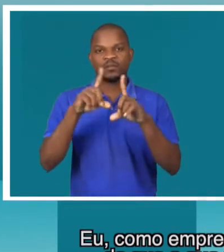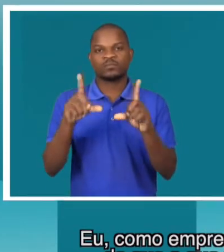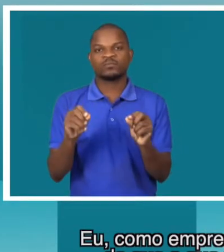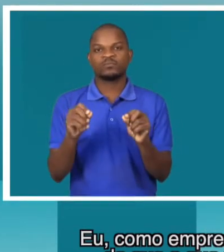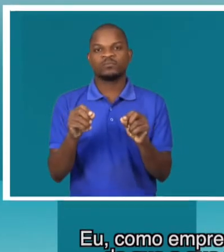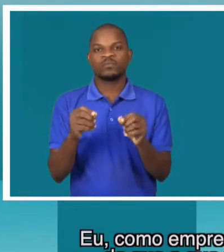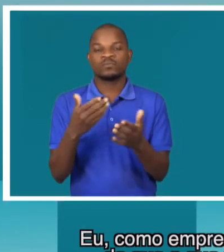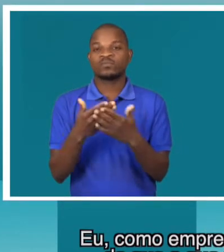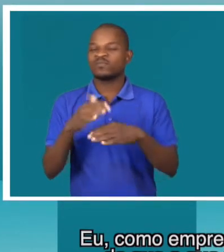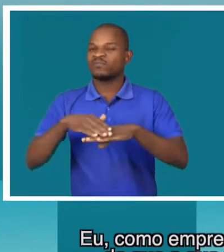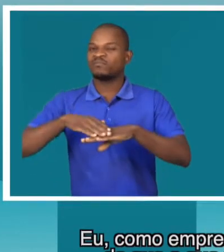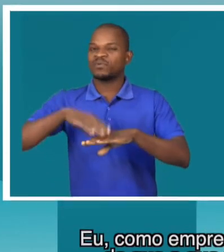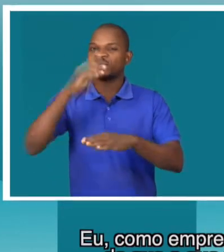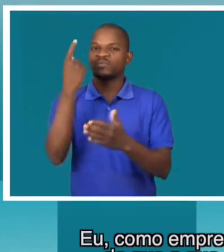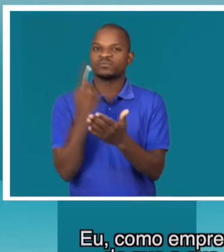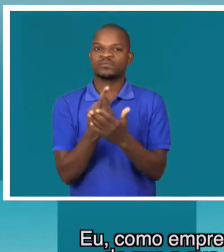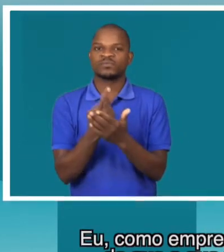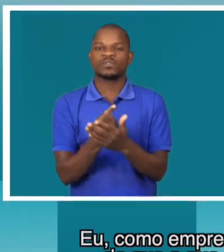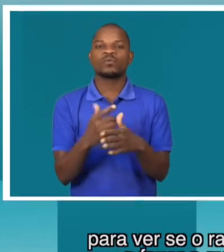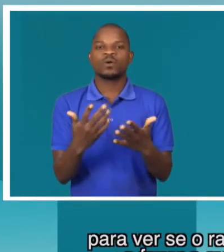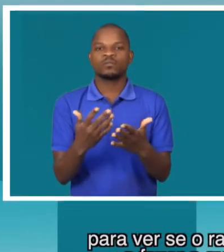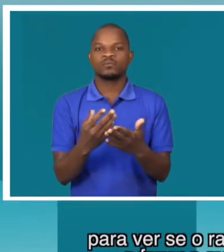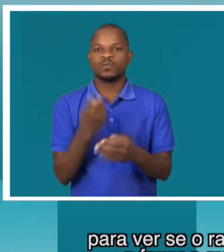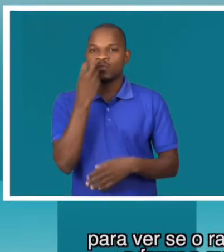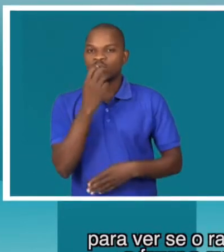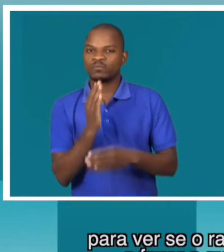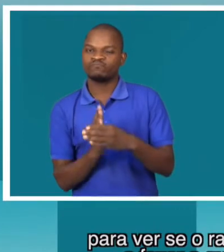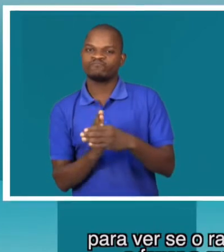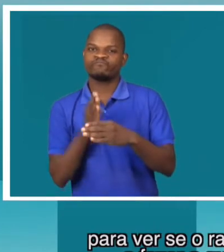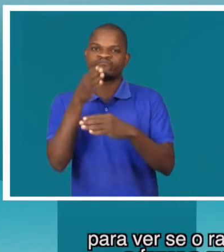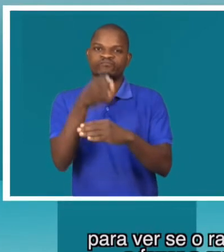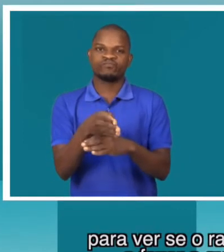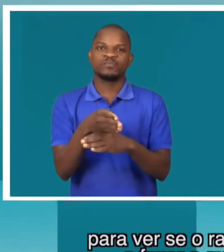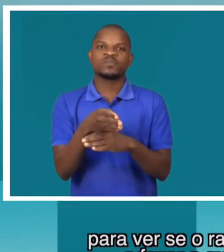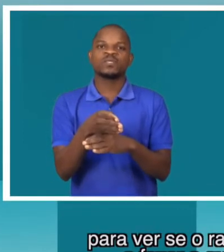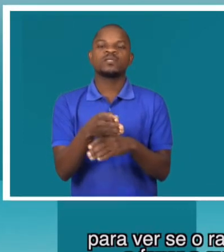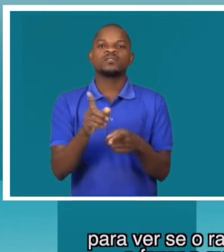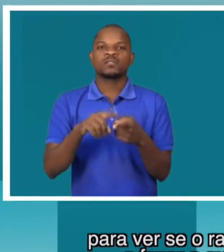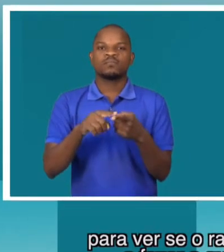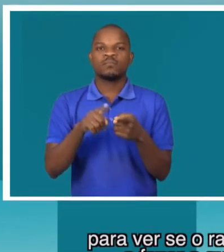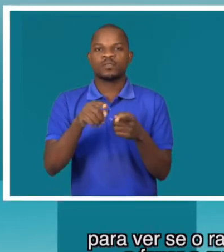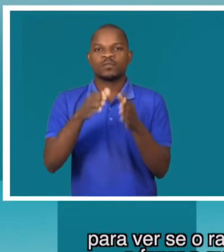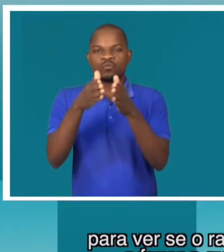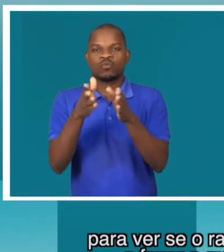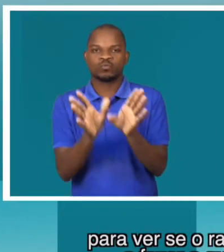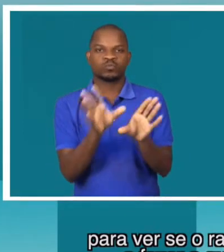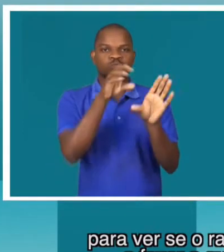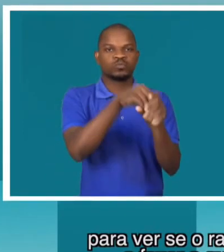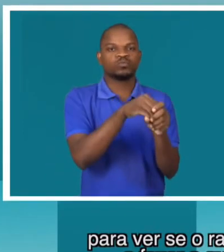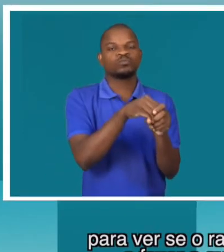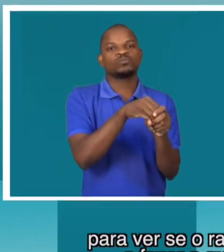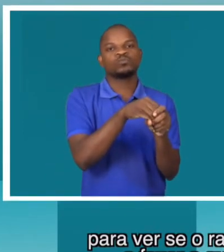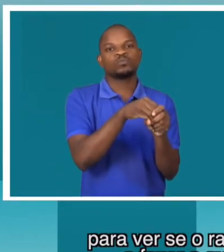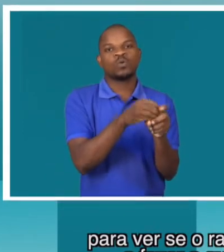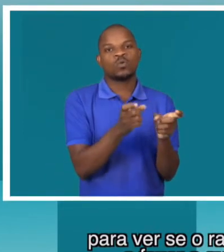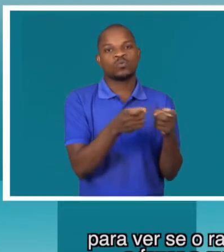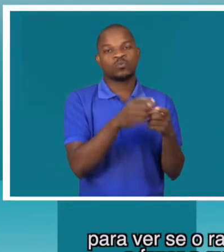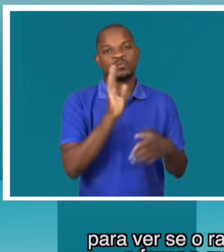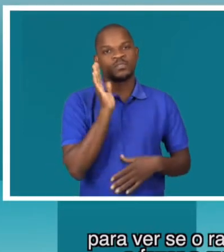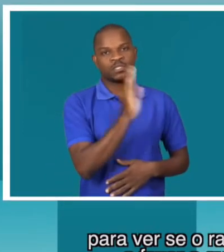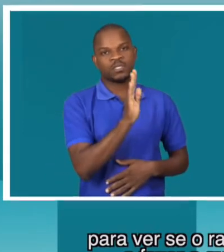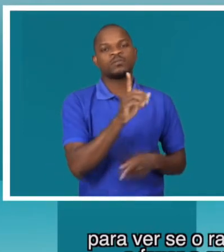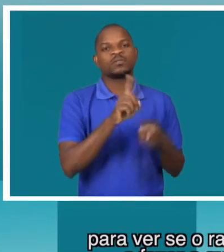mais importa é procurar solução para ver se o rapaz retorne ao seu clube e continuar a fazer aquilo que mais